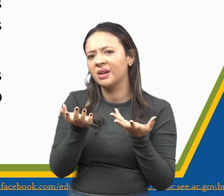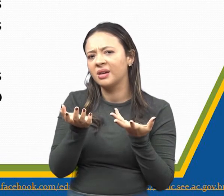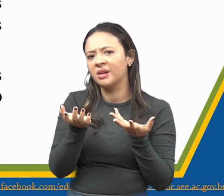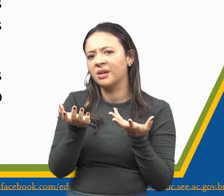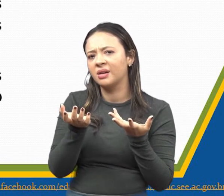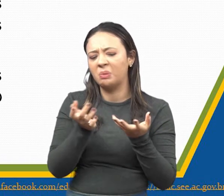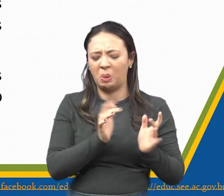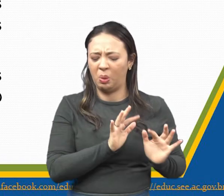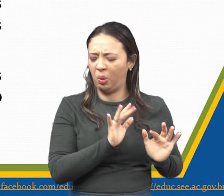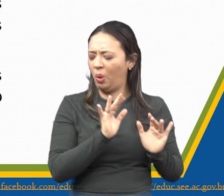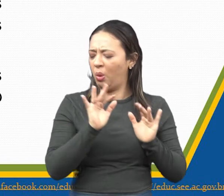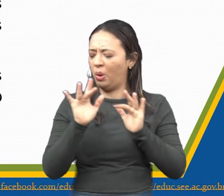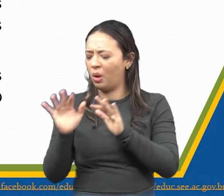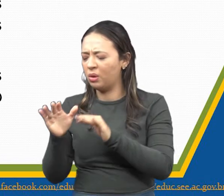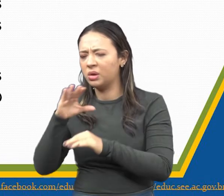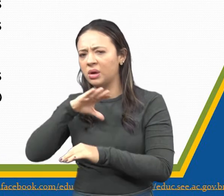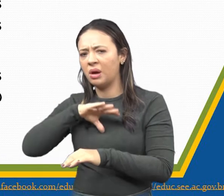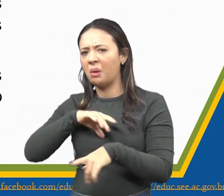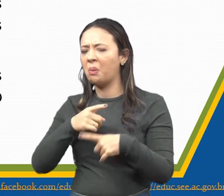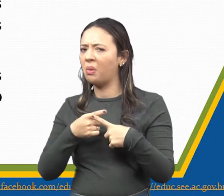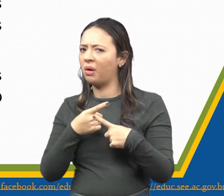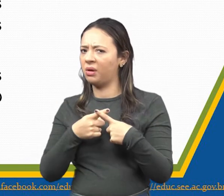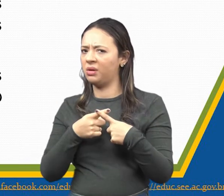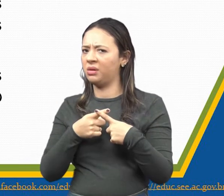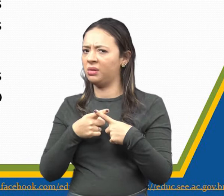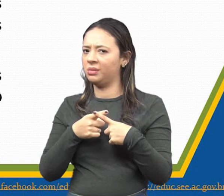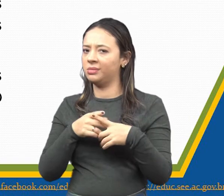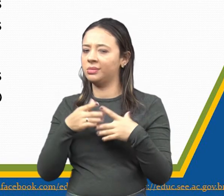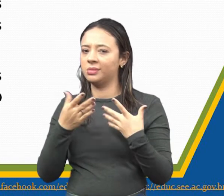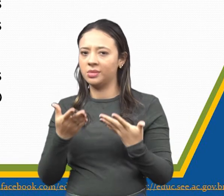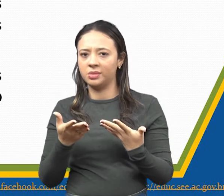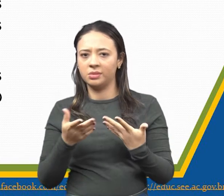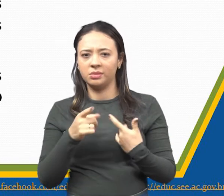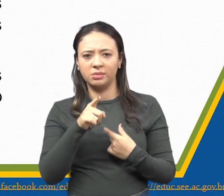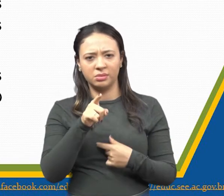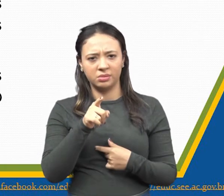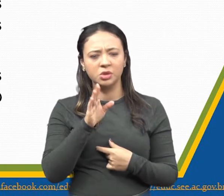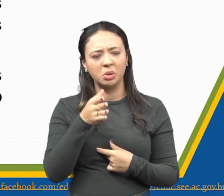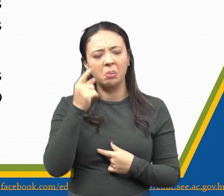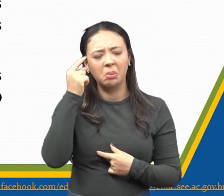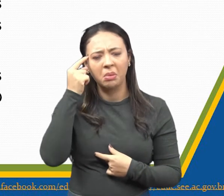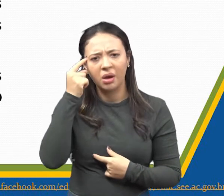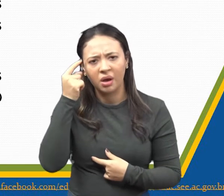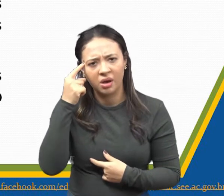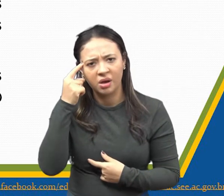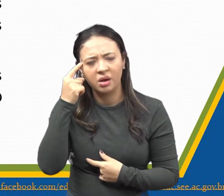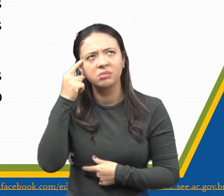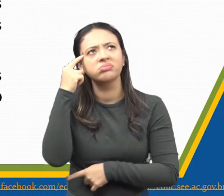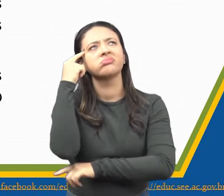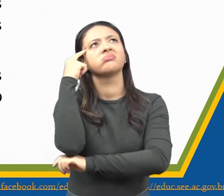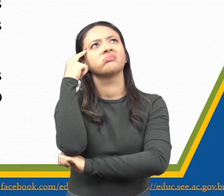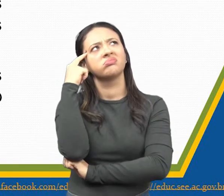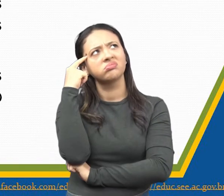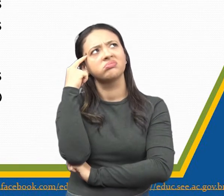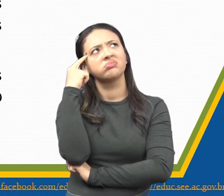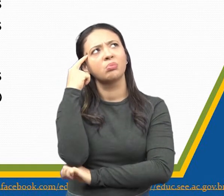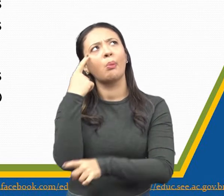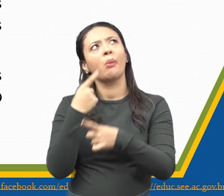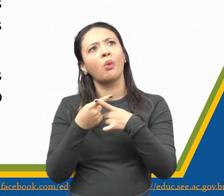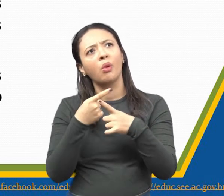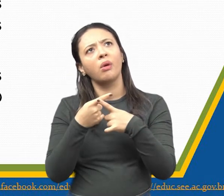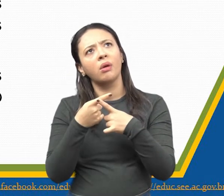se deslocarem para a cidade? Vocês já pararam para pensar sobre isso?